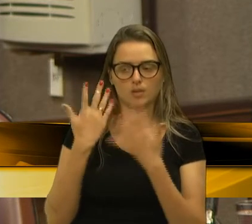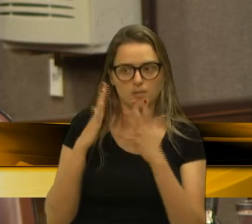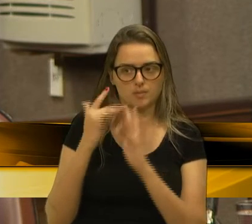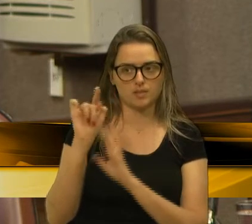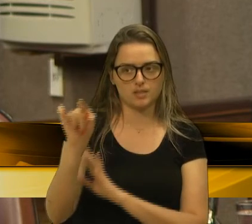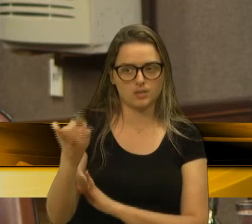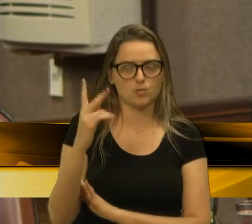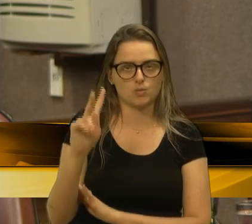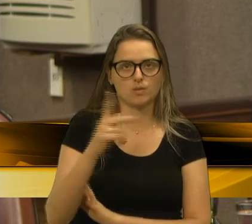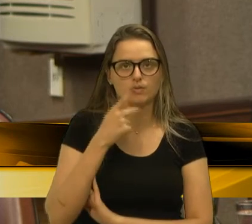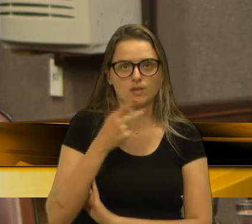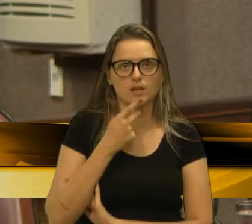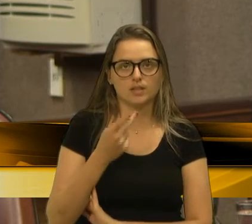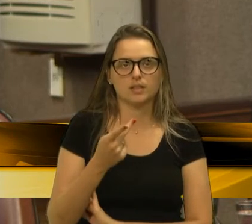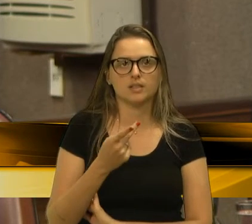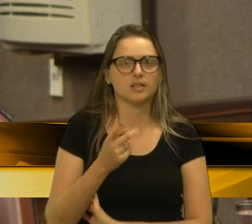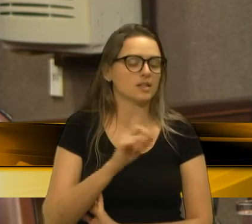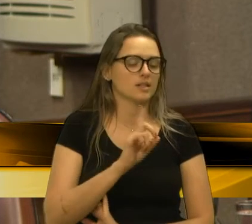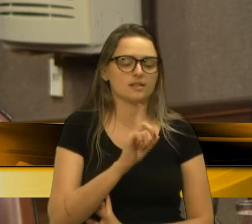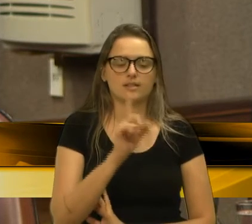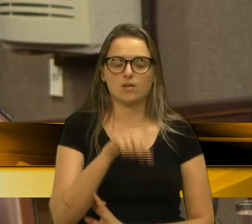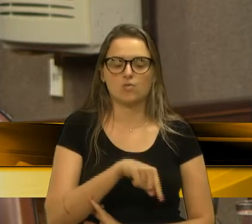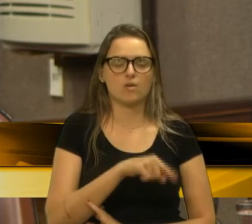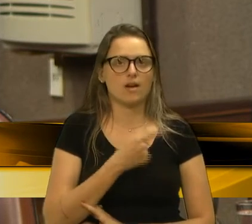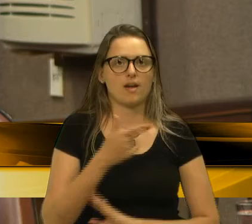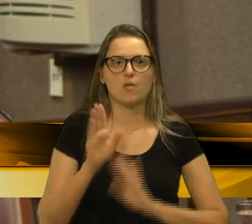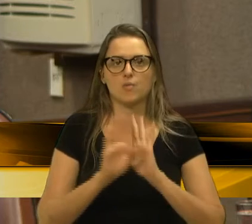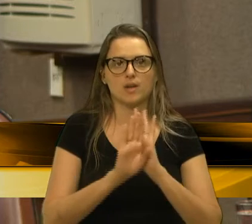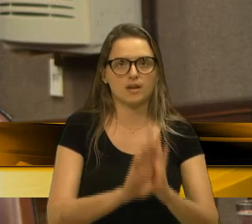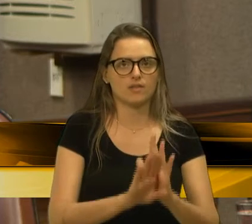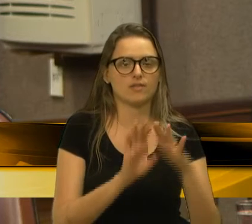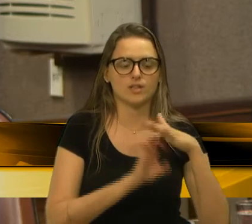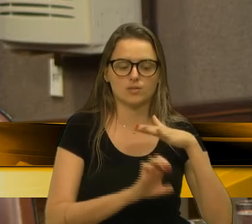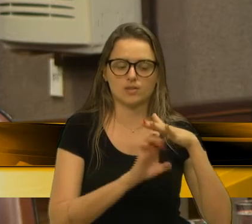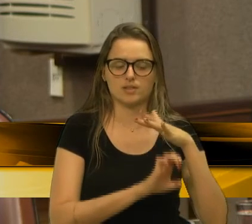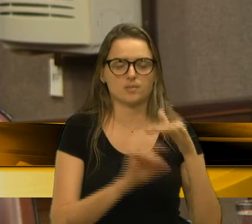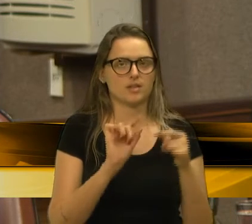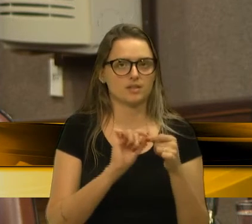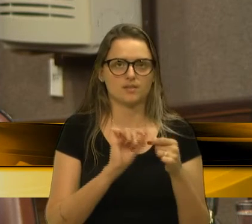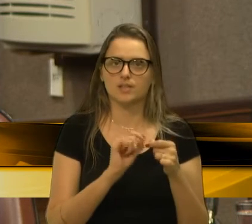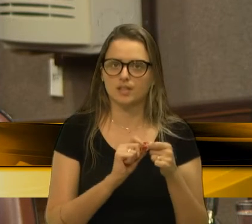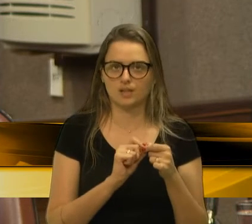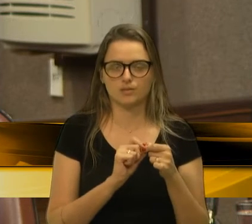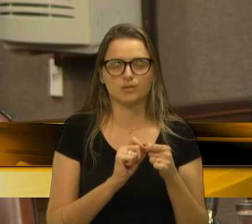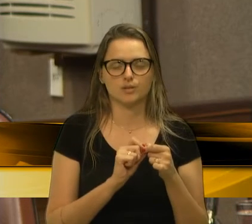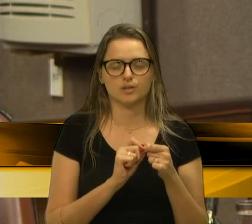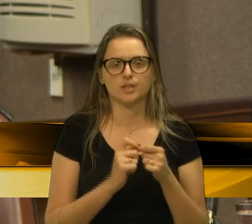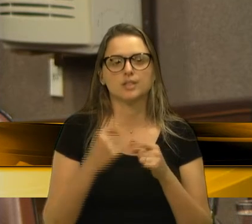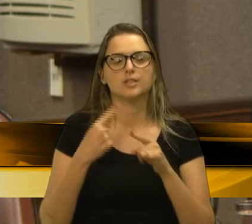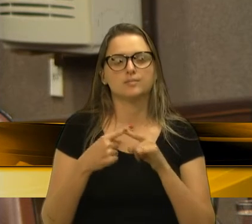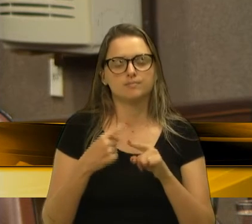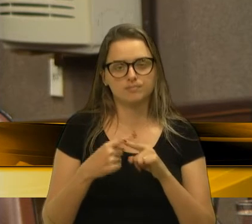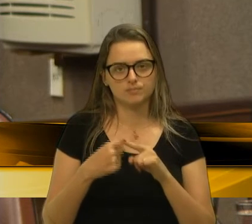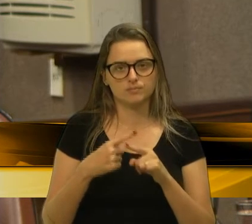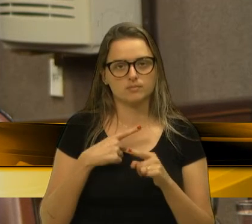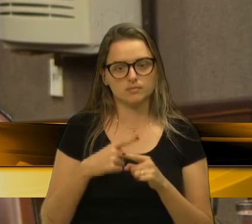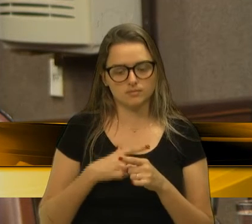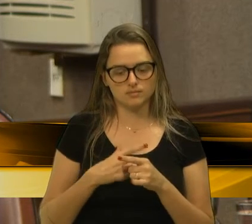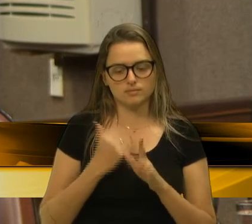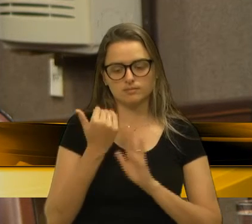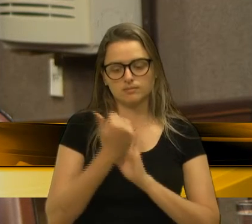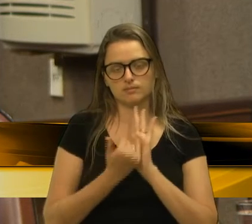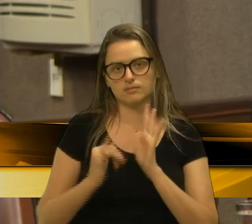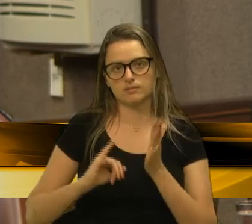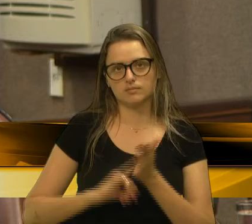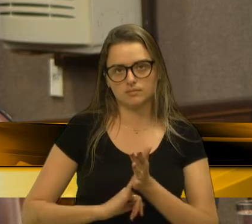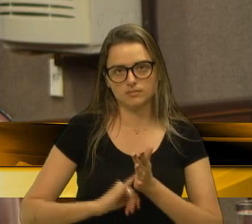da vereadora Paula, que não é nenhuma benfeitoria que os empresários estão fazendo, porque eles ganham isenções fiscais, eles ganham uma